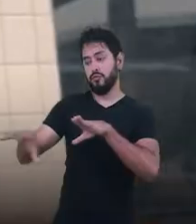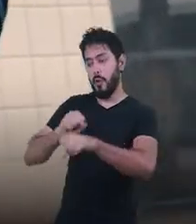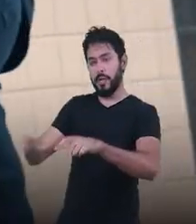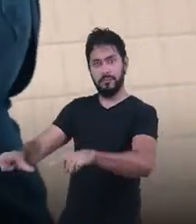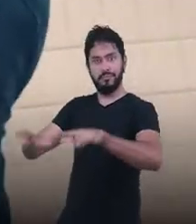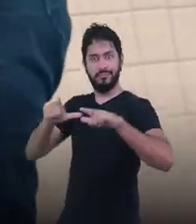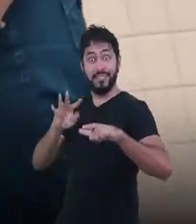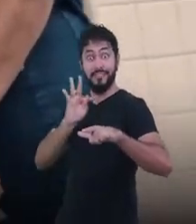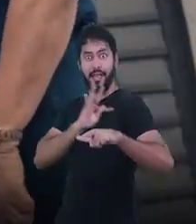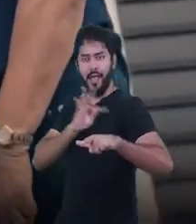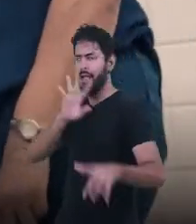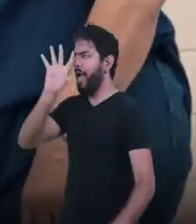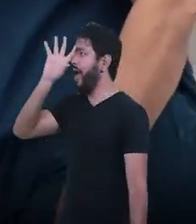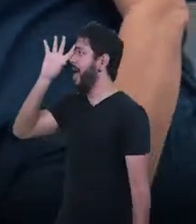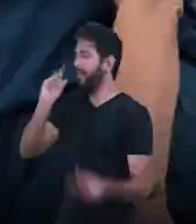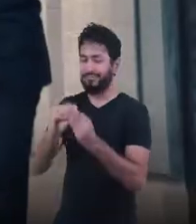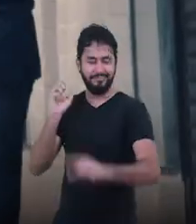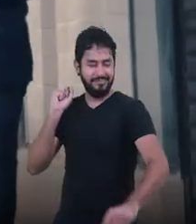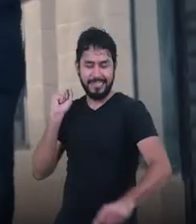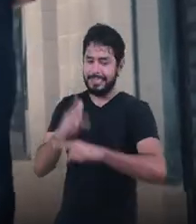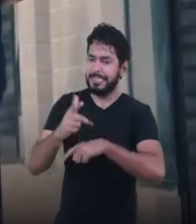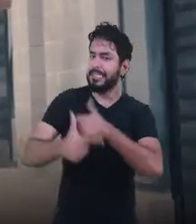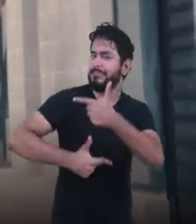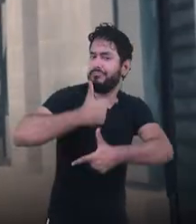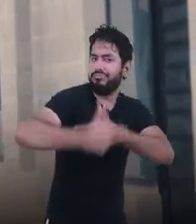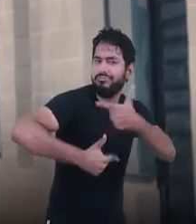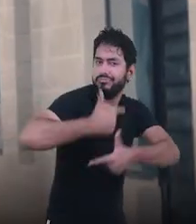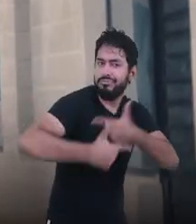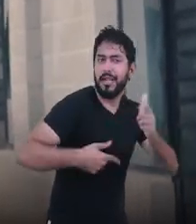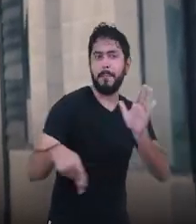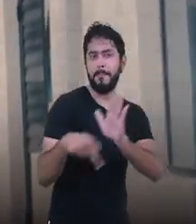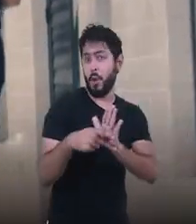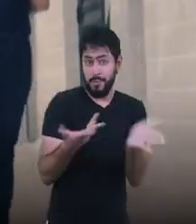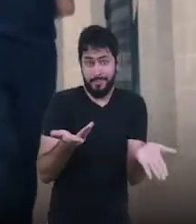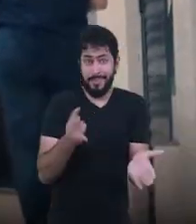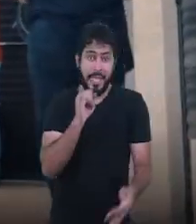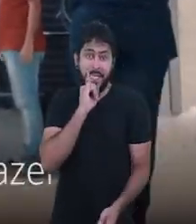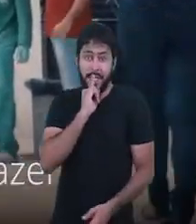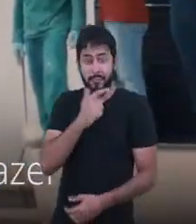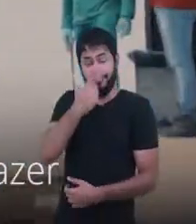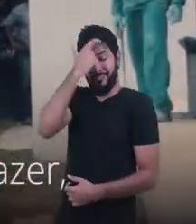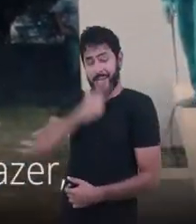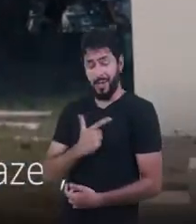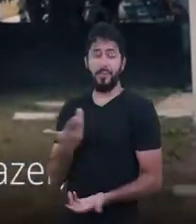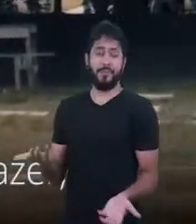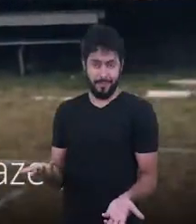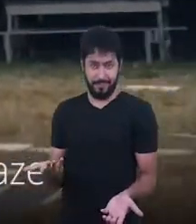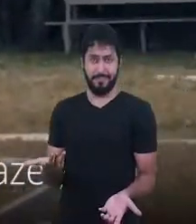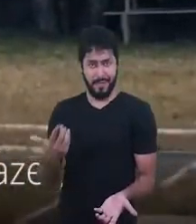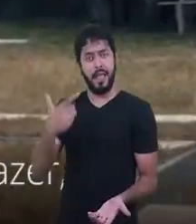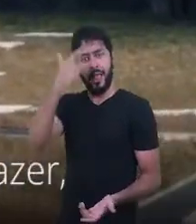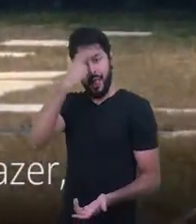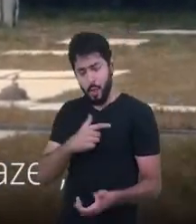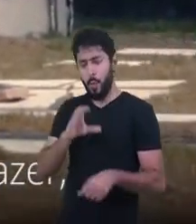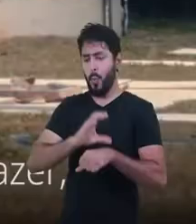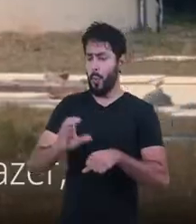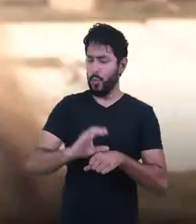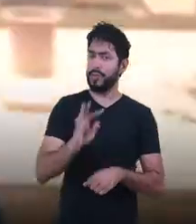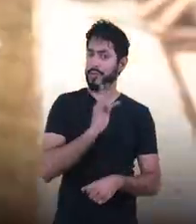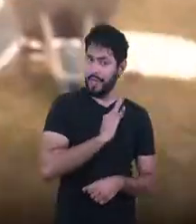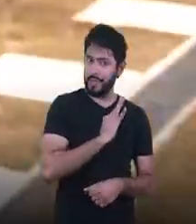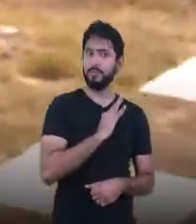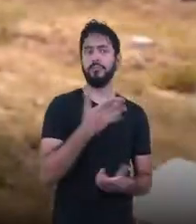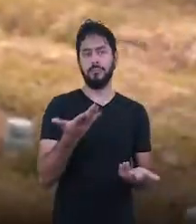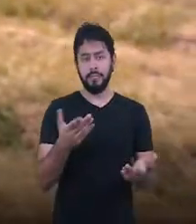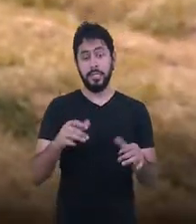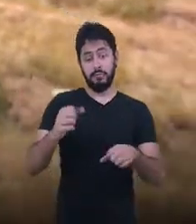o certificado do ensino médio. Agora, com o certificado de ensino de estudo técnico, ensino técnico, isso sim, a gente sabe o que vai fazer. E eu